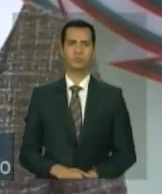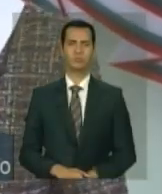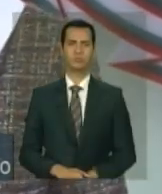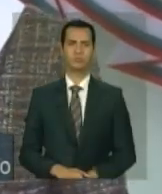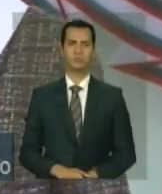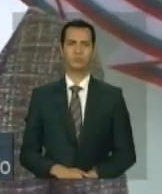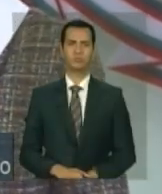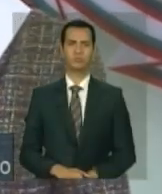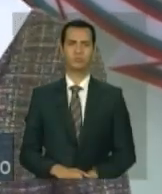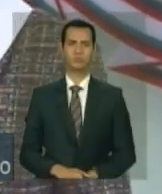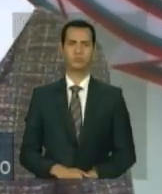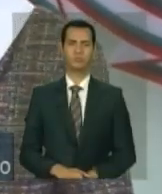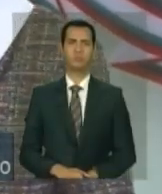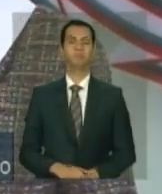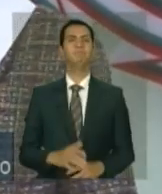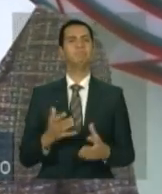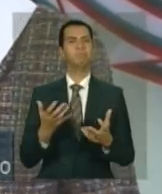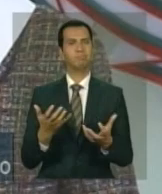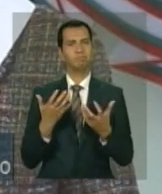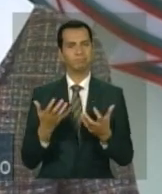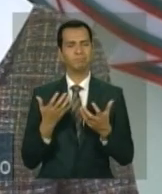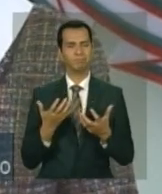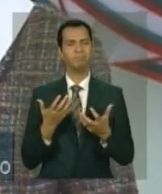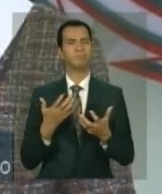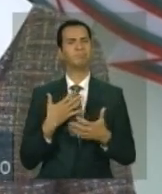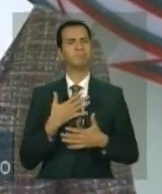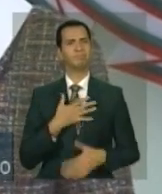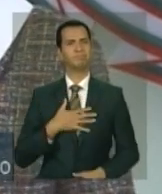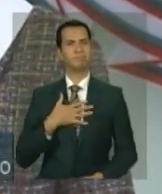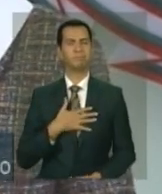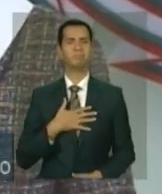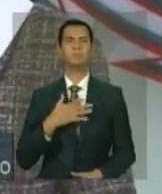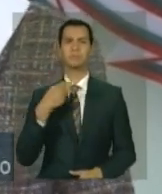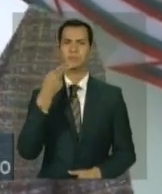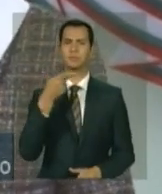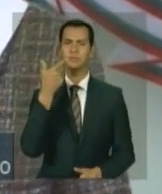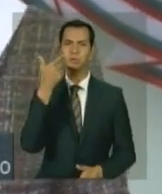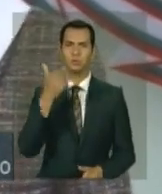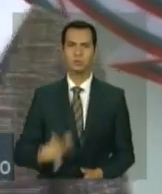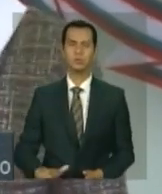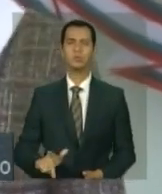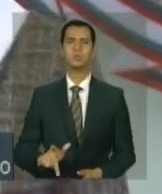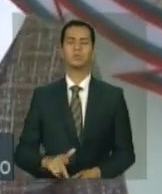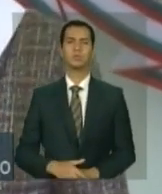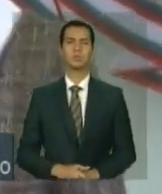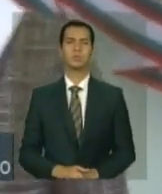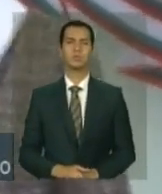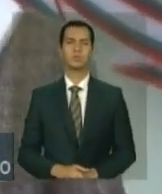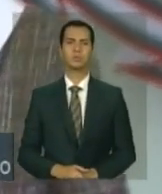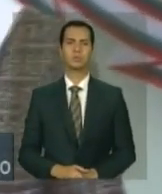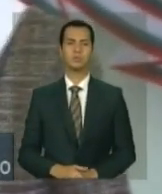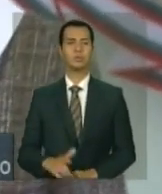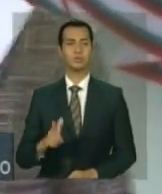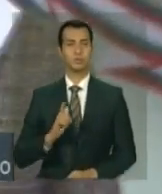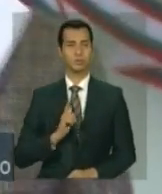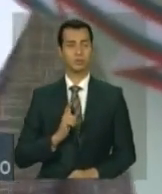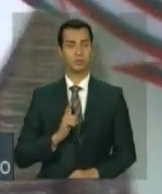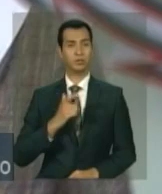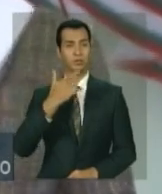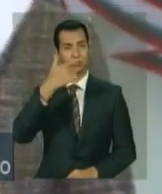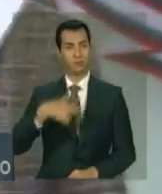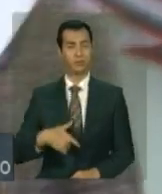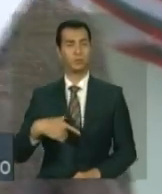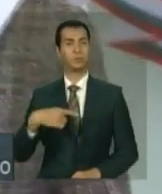Gostaria de enfatizar que além dos vínculos emocionais e